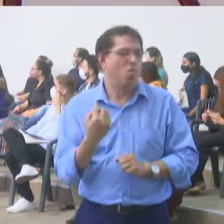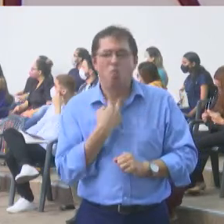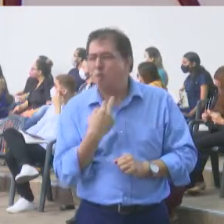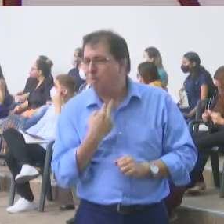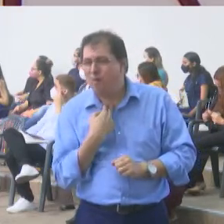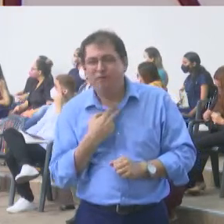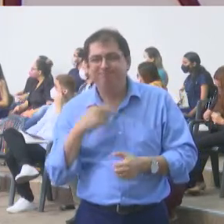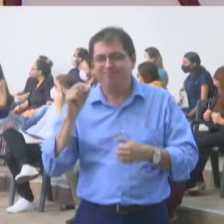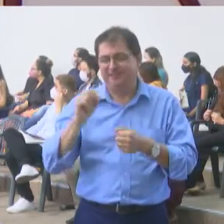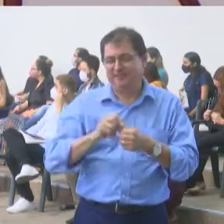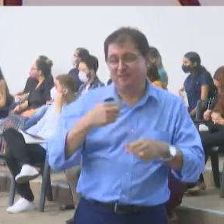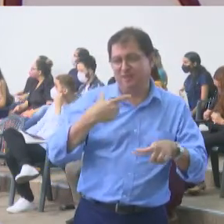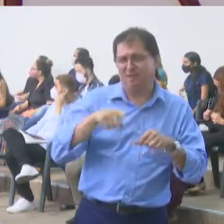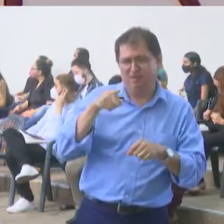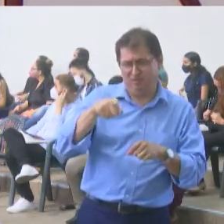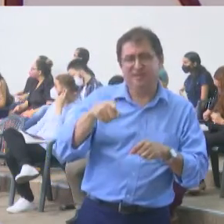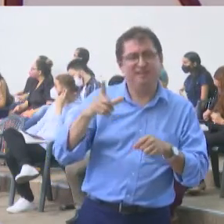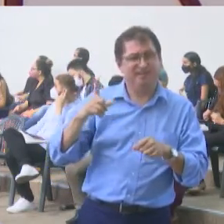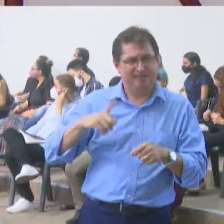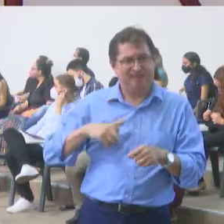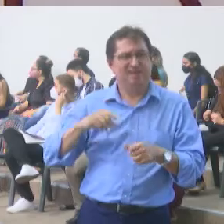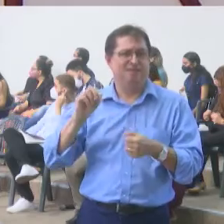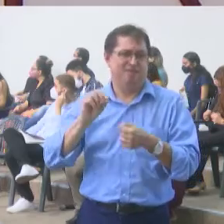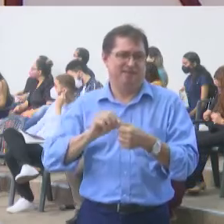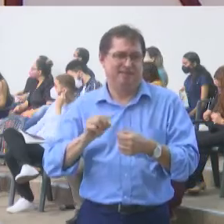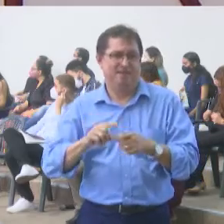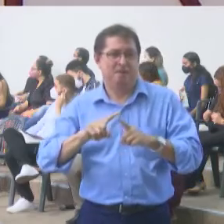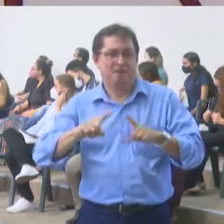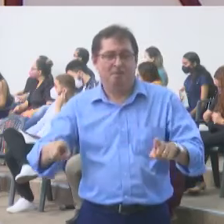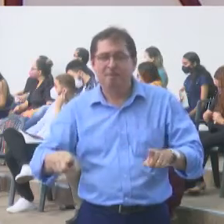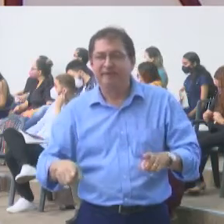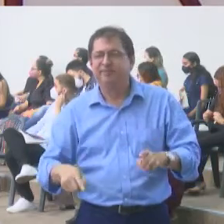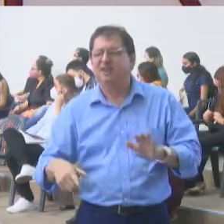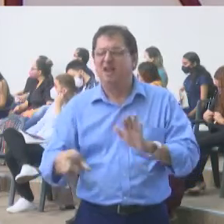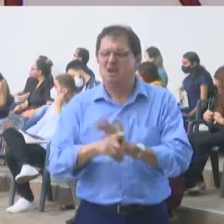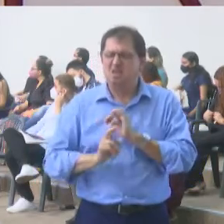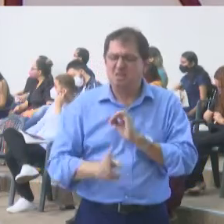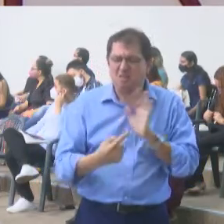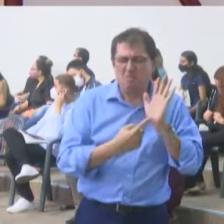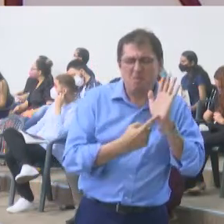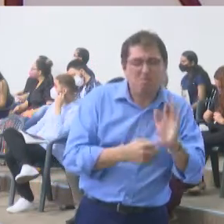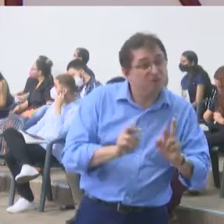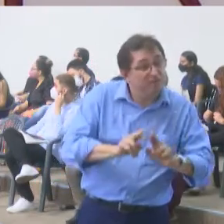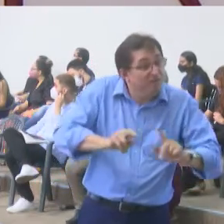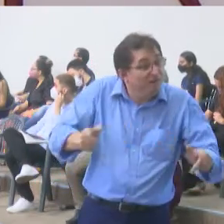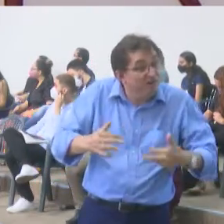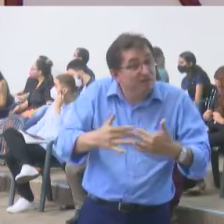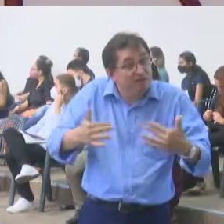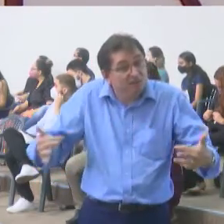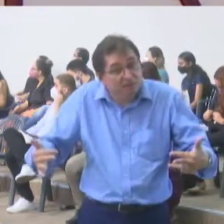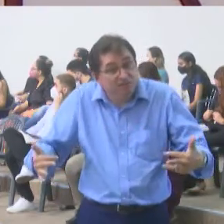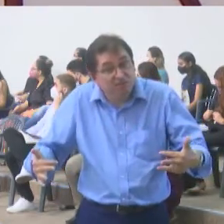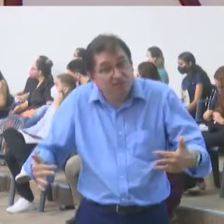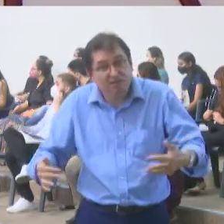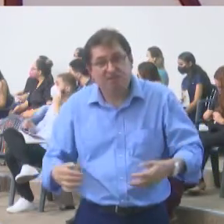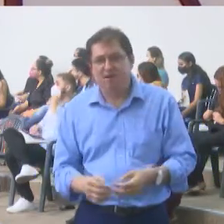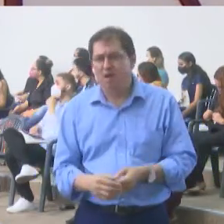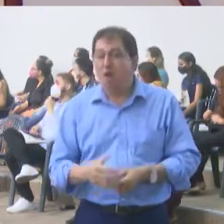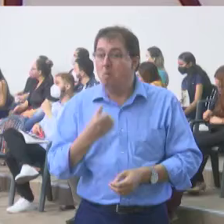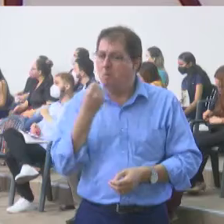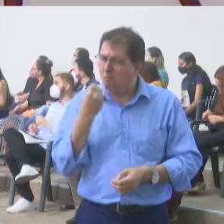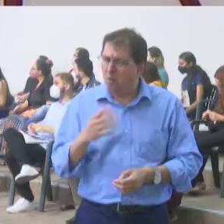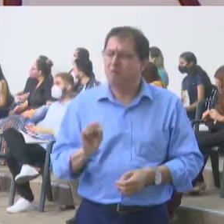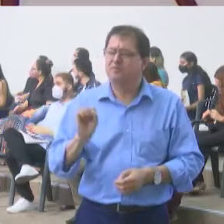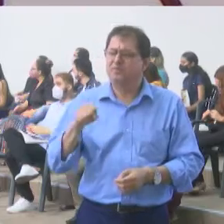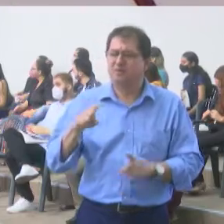trabalho, a lei está focada na tradição, a lei está focada na repetição, ela não consegue lidar com pessoas. Não quer dizer que a lei seja ruim, a lei é